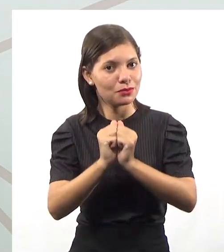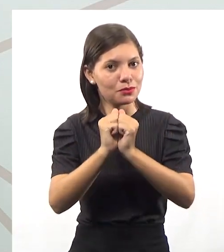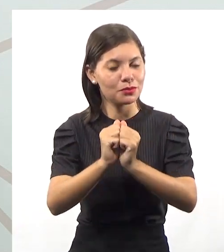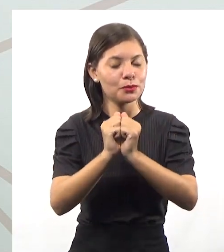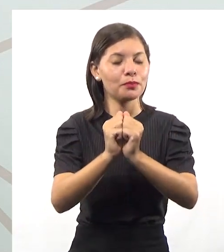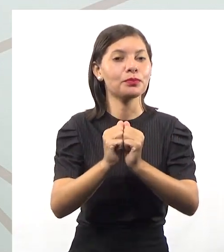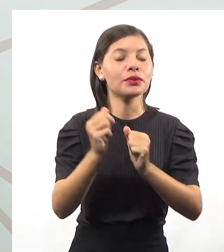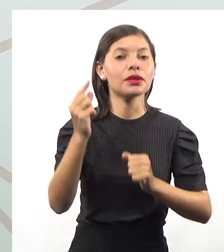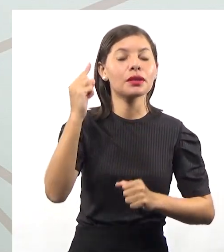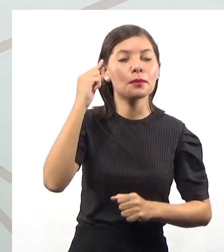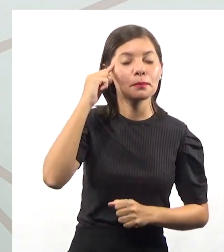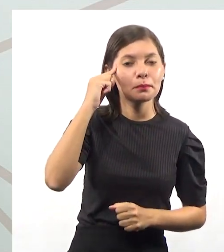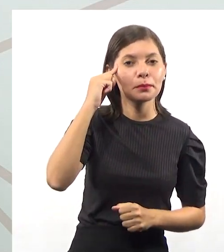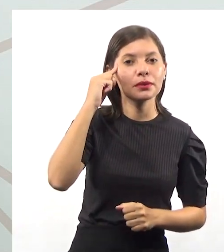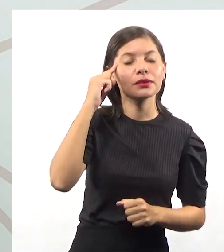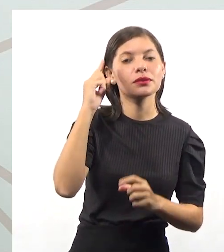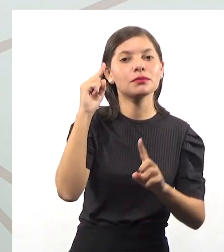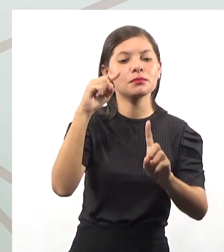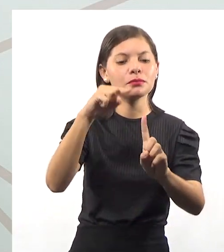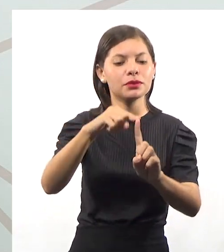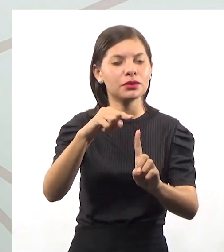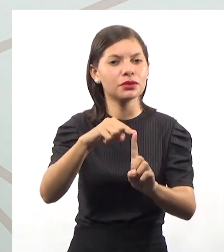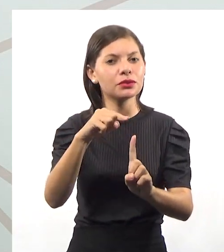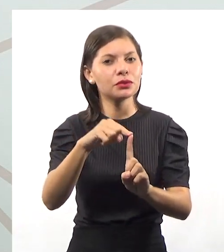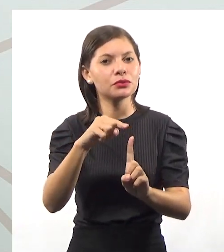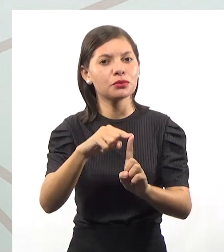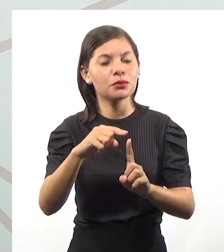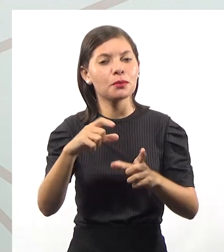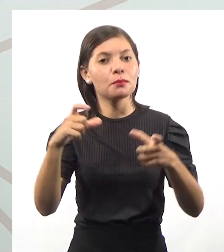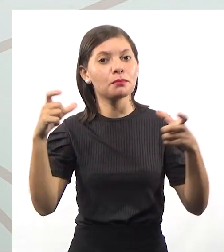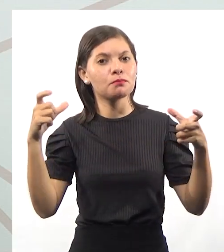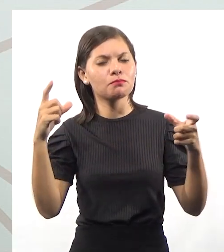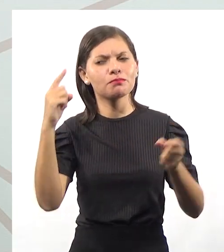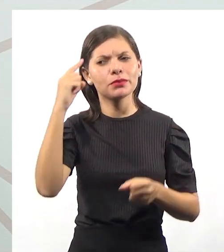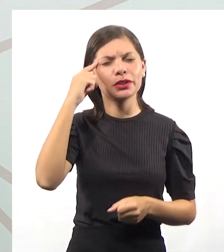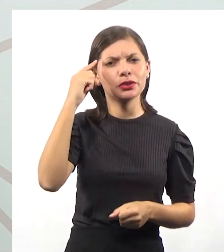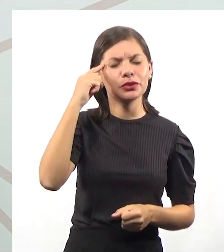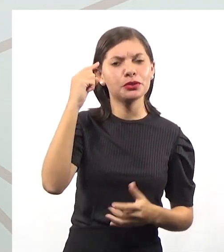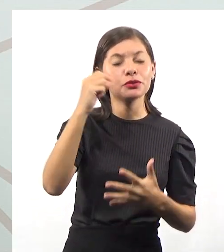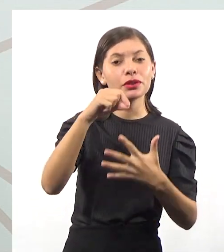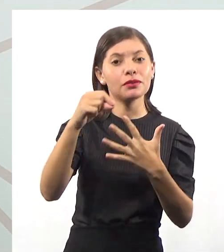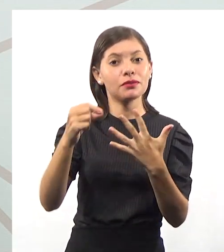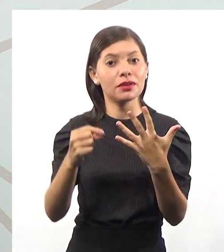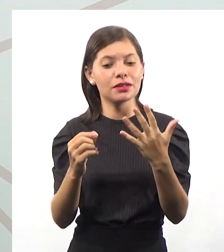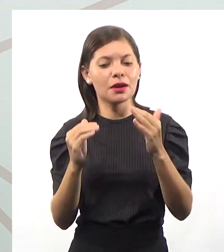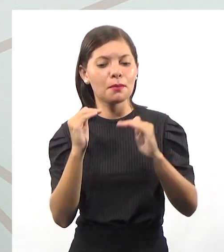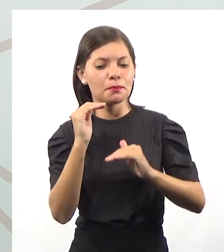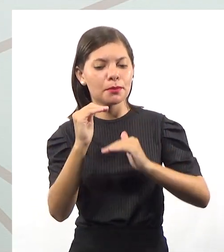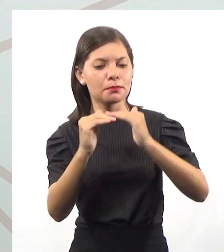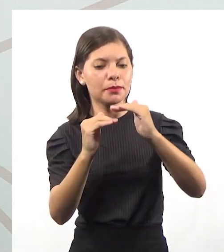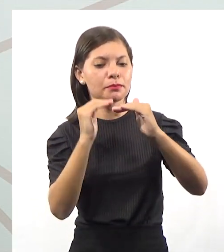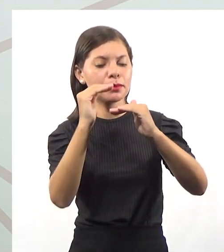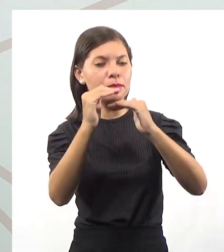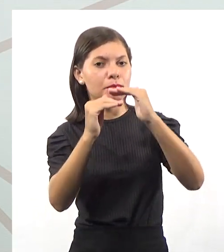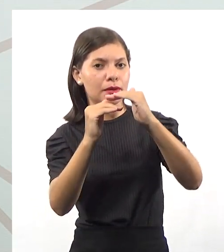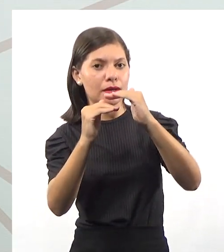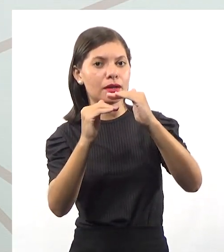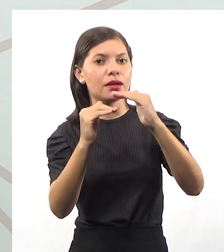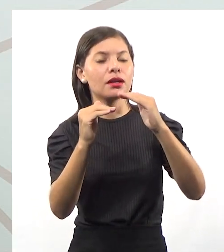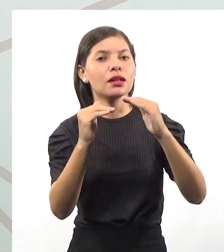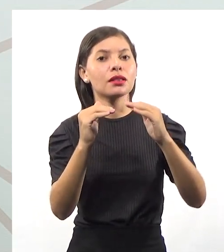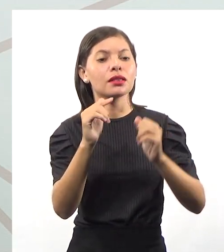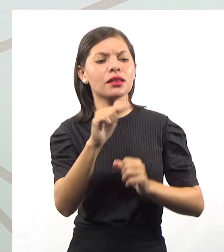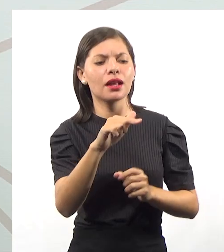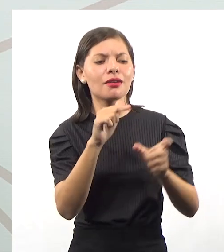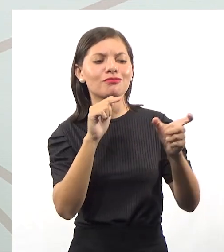Então, pensando que o maior objetivo dessa fase é promover o desenvolvimento do